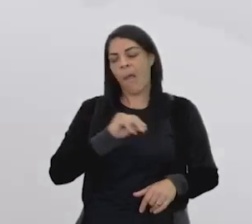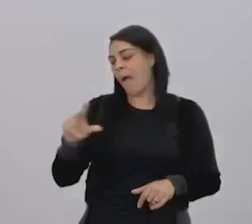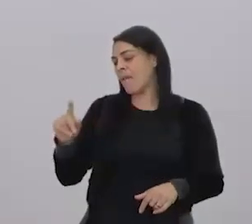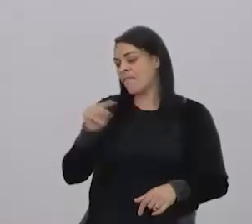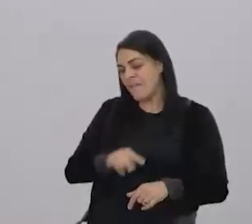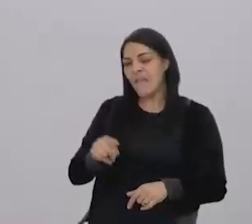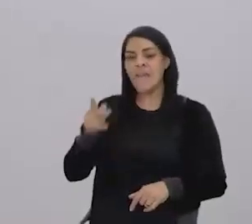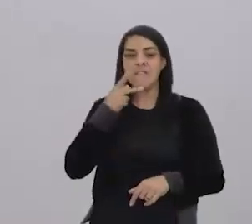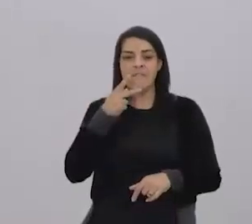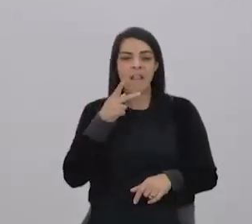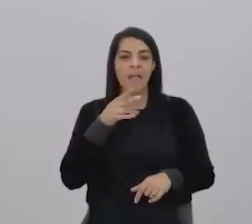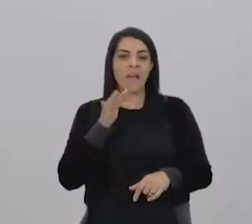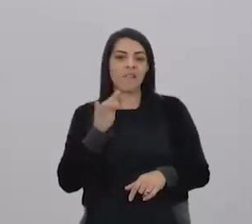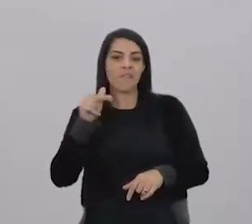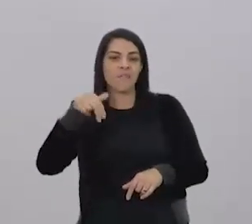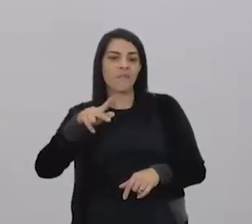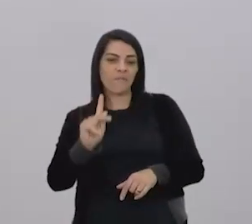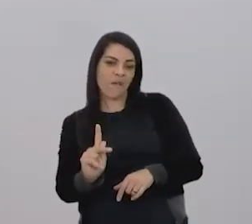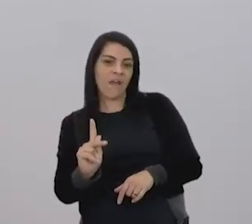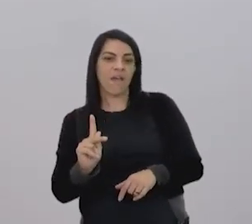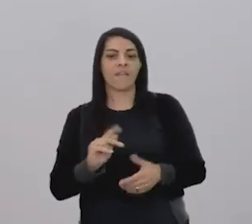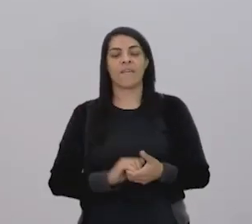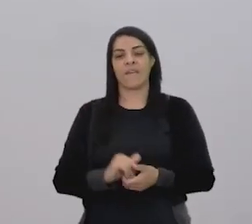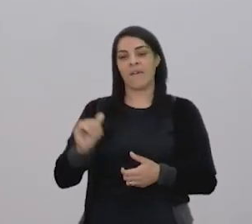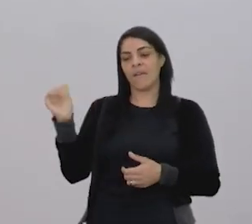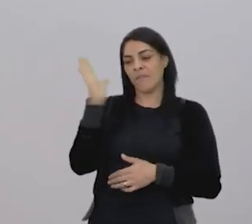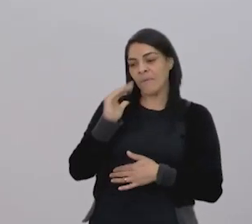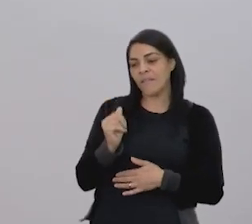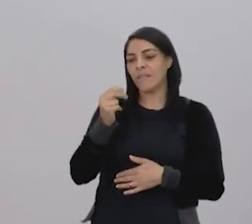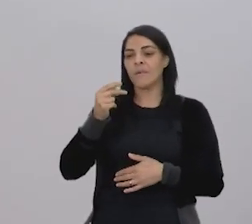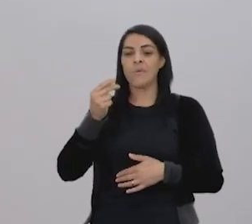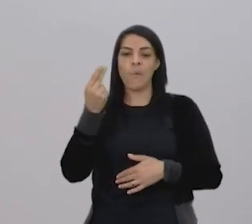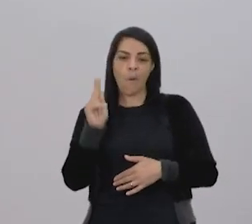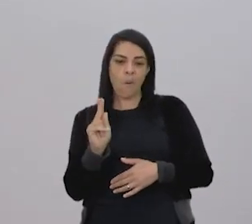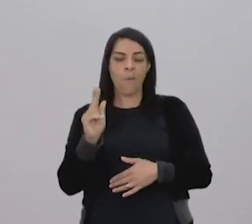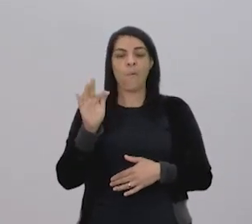falando do funk brasileiro ou do funk norte-americano?